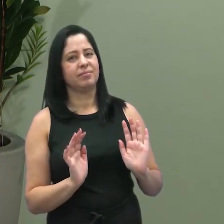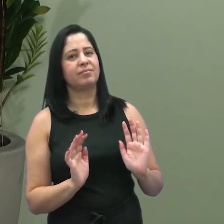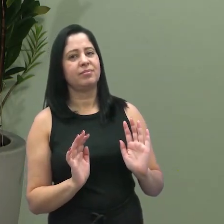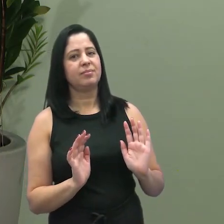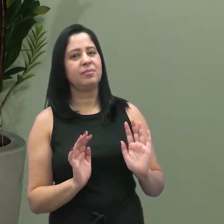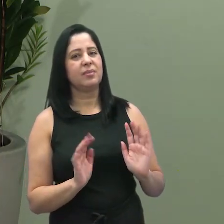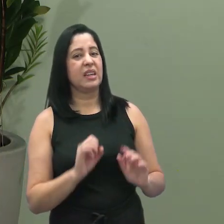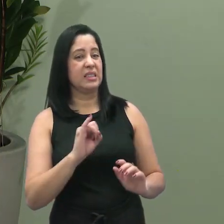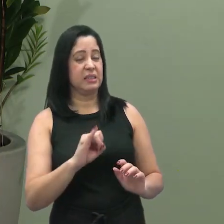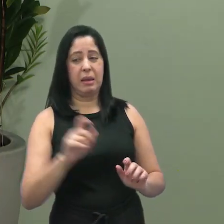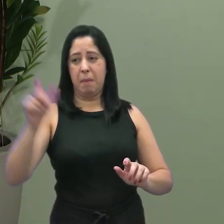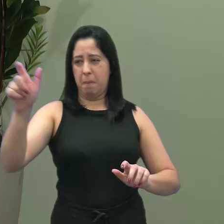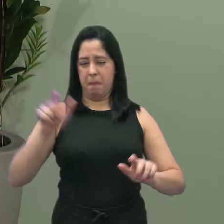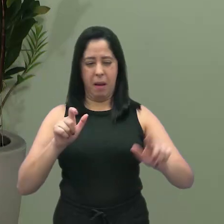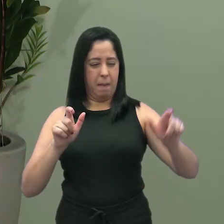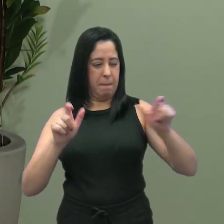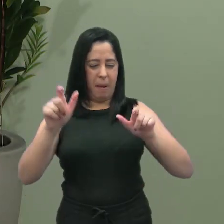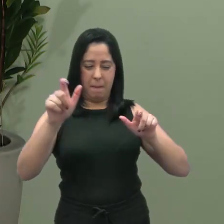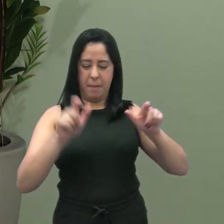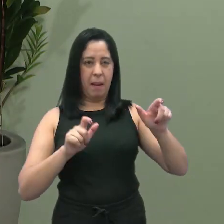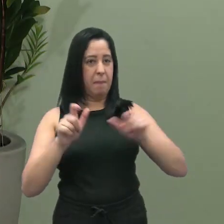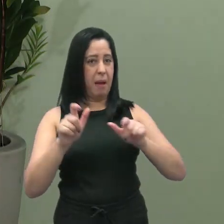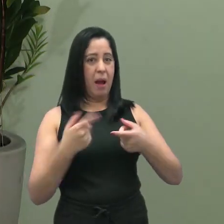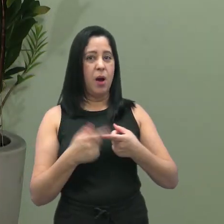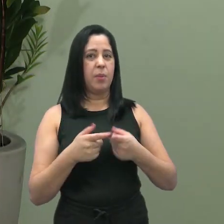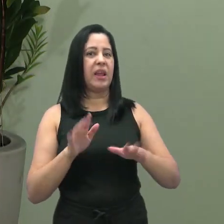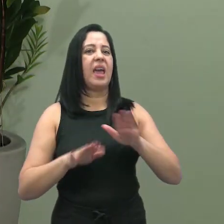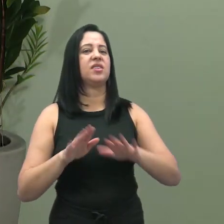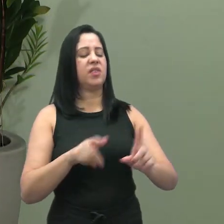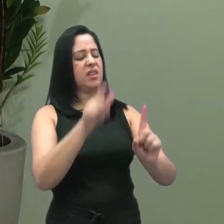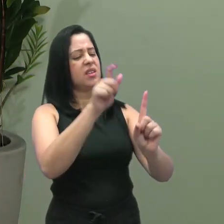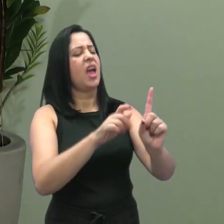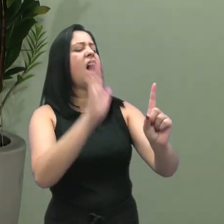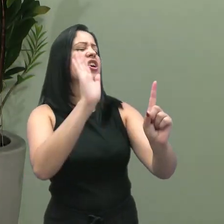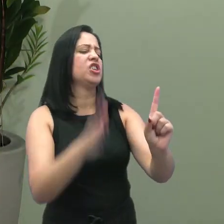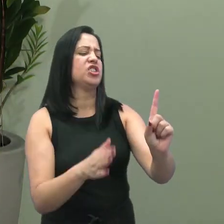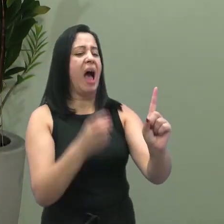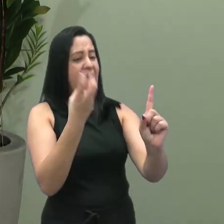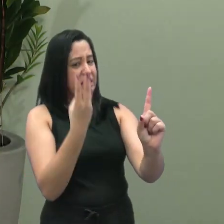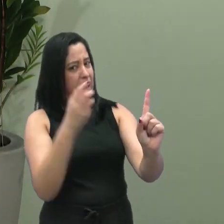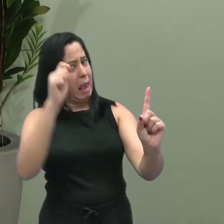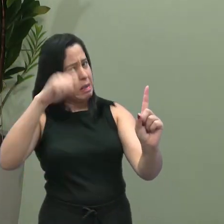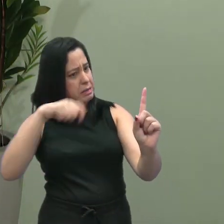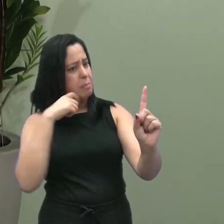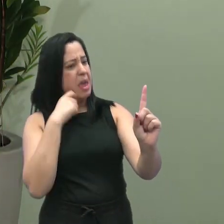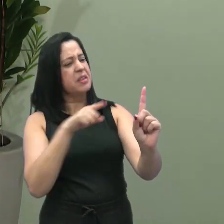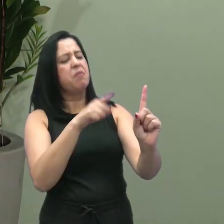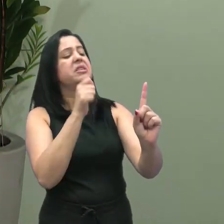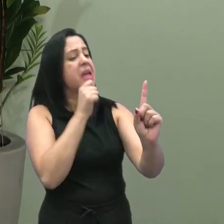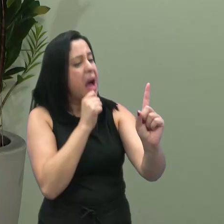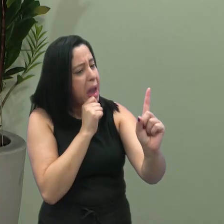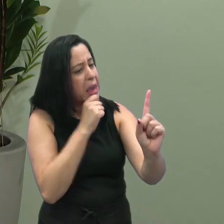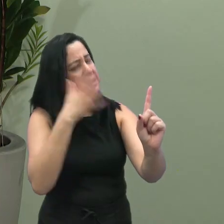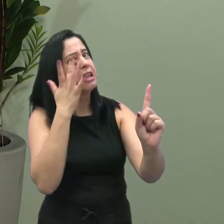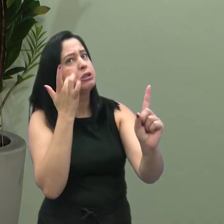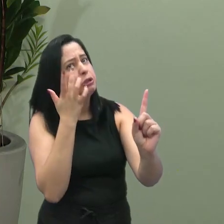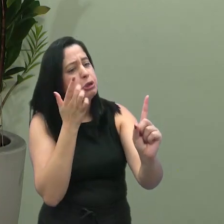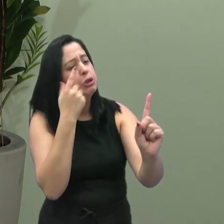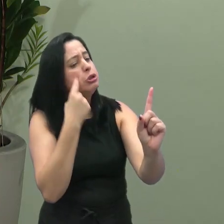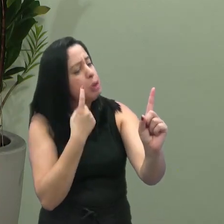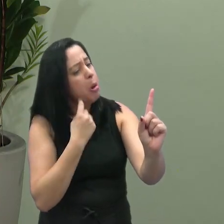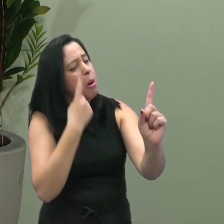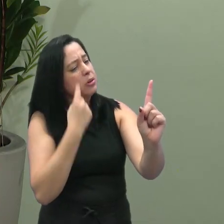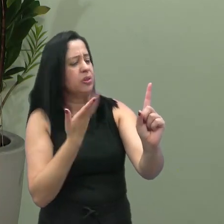mundo. Mesmo que um fala que está muito cedo, o outro fala que já passou muito tempo, por que está desse jeito.